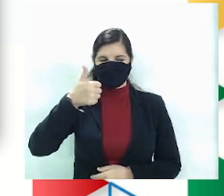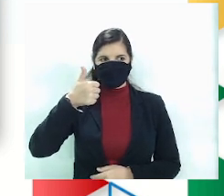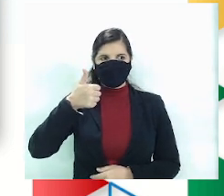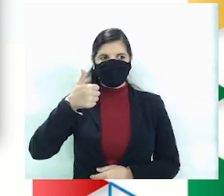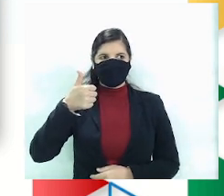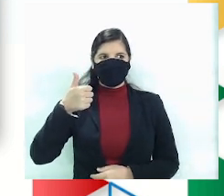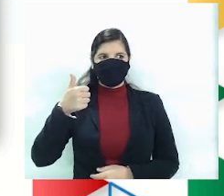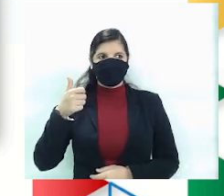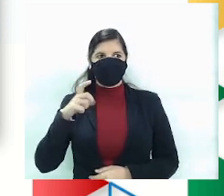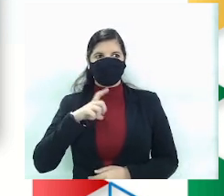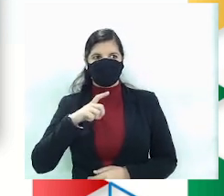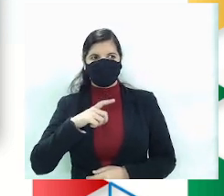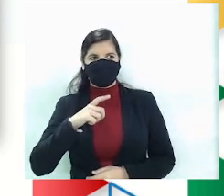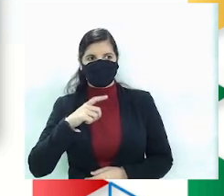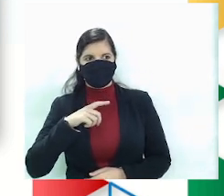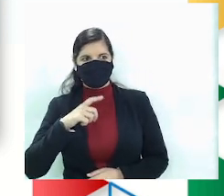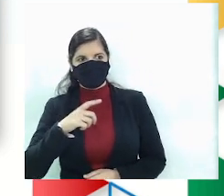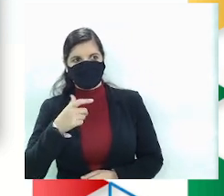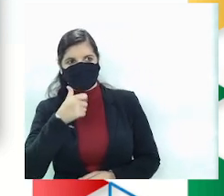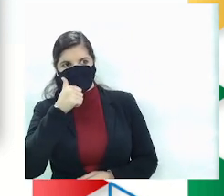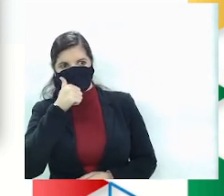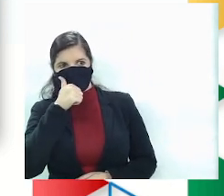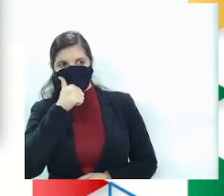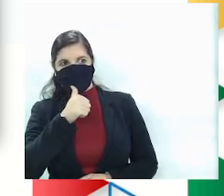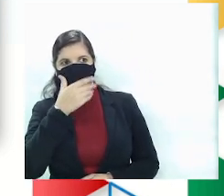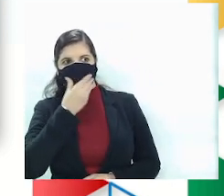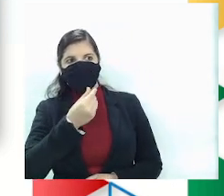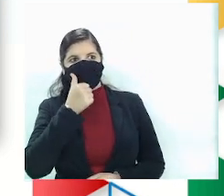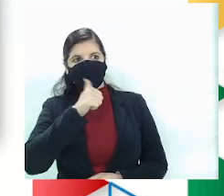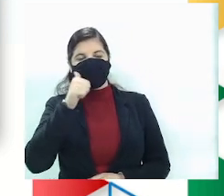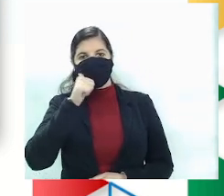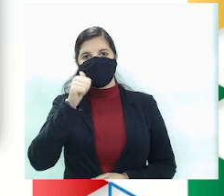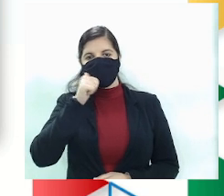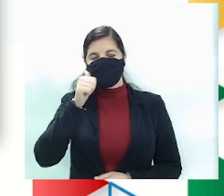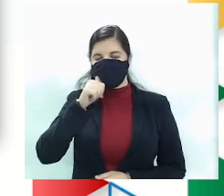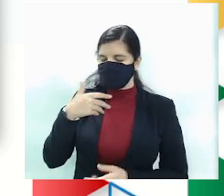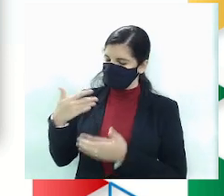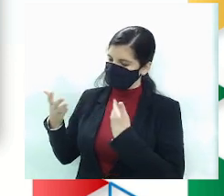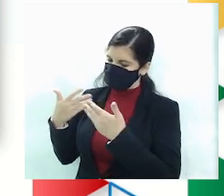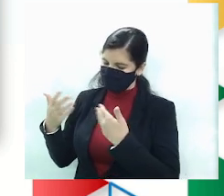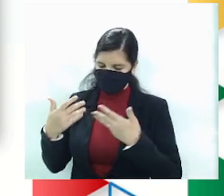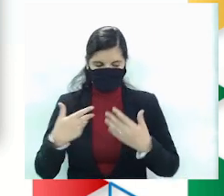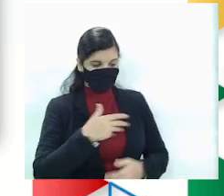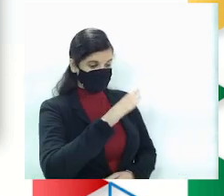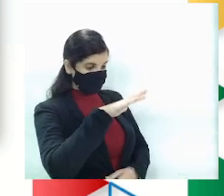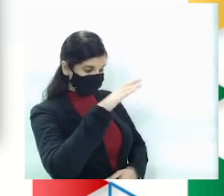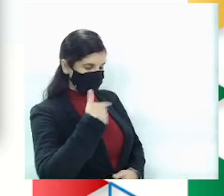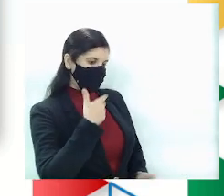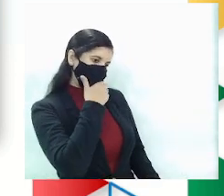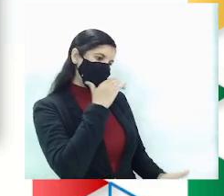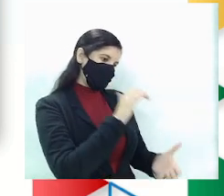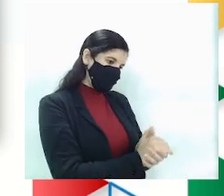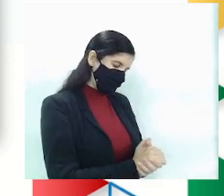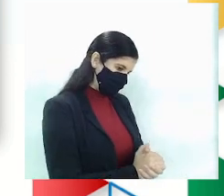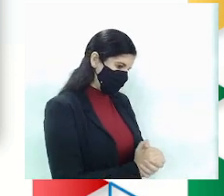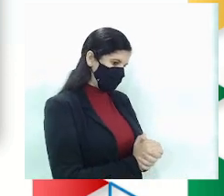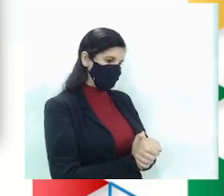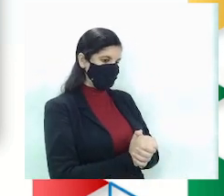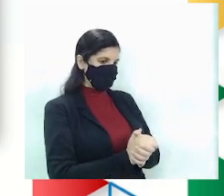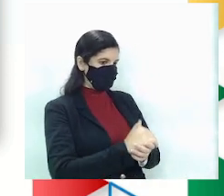Duas peruas conversando, e aí no diálogo uma delas diz assim: meu marido não anda